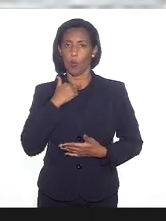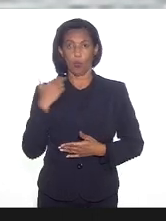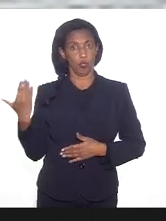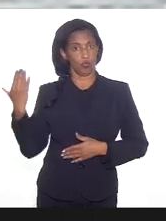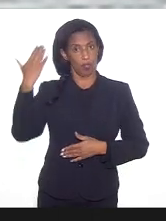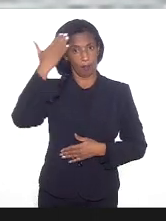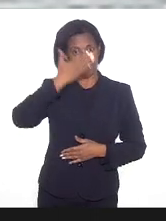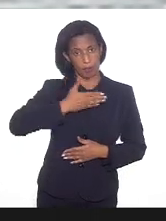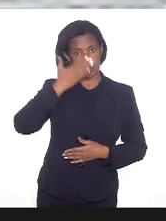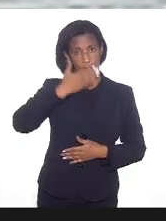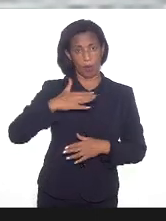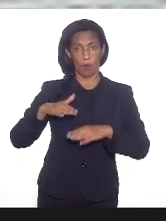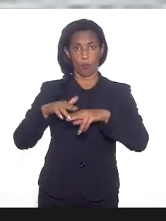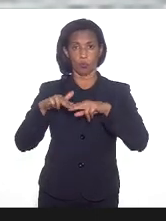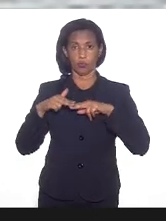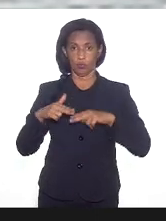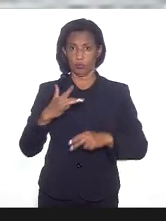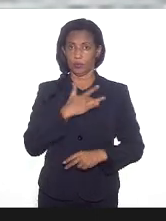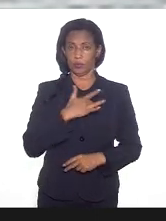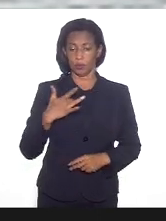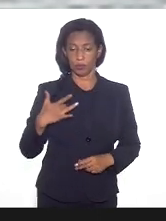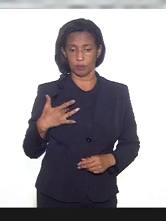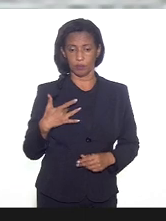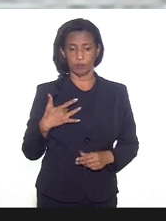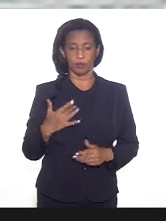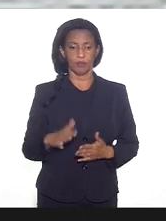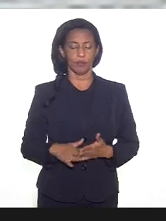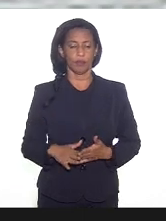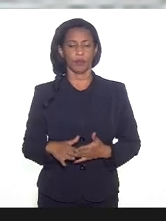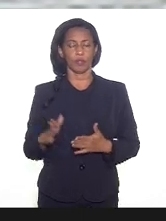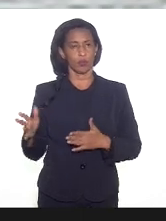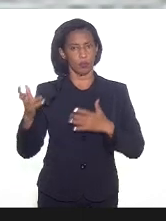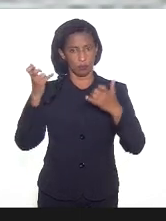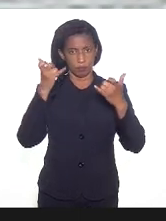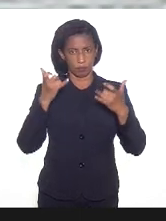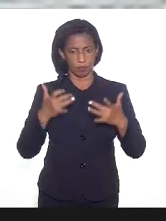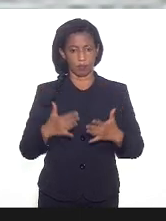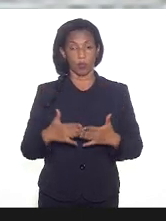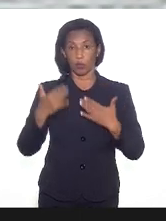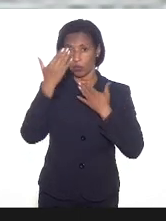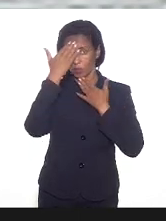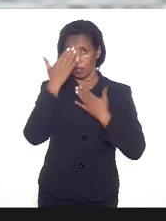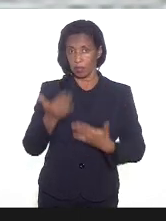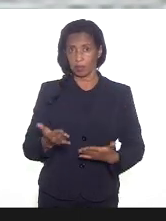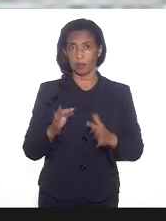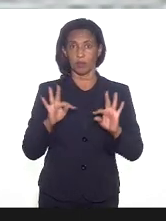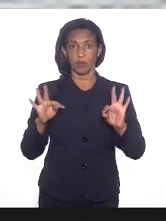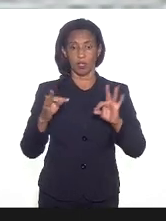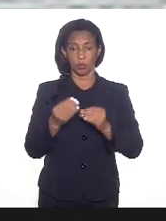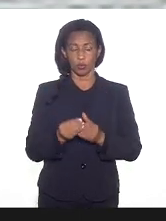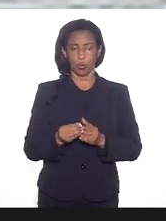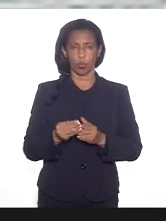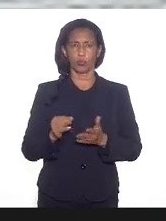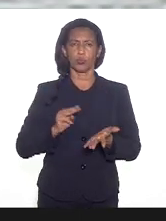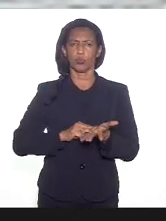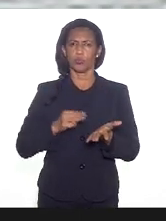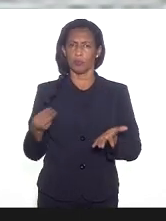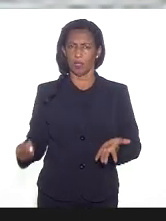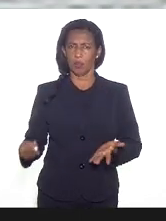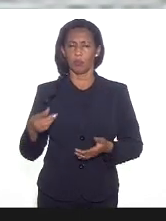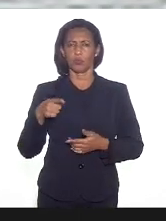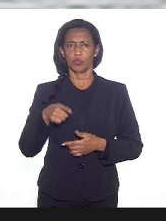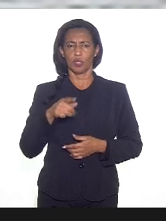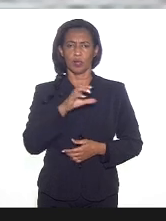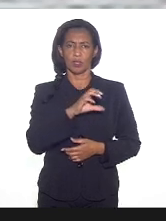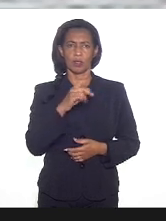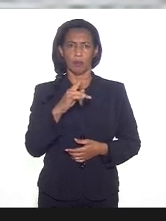hoje por motivos de saúde, como já justificado, o nosso agradecimento a todos os membros da CPI